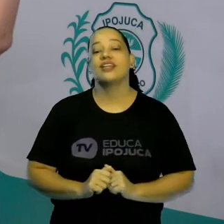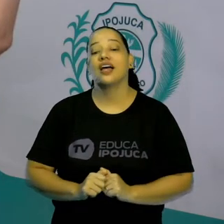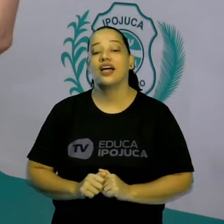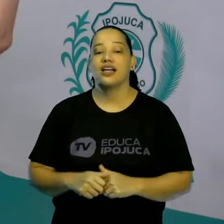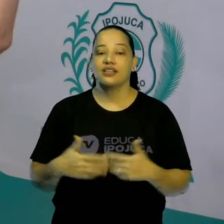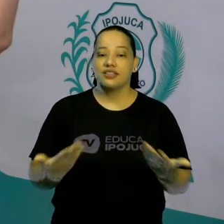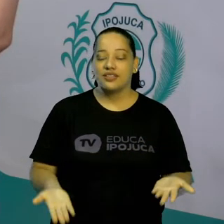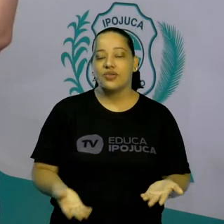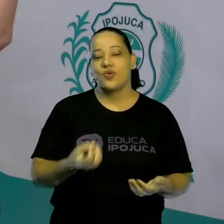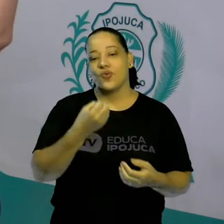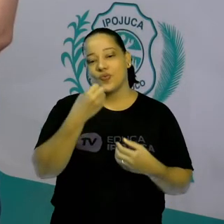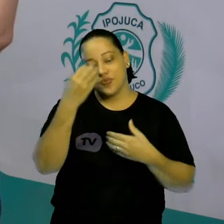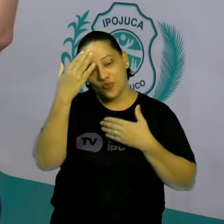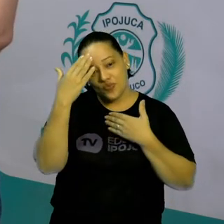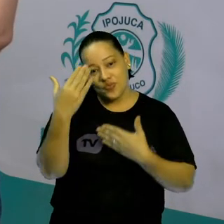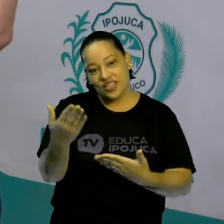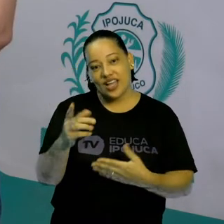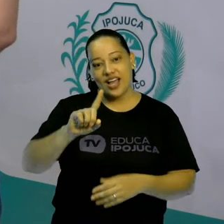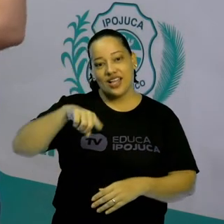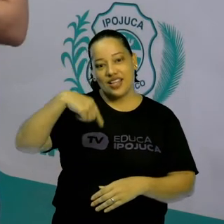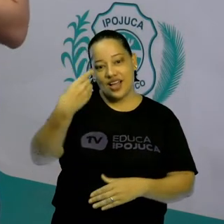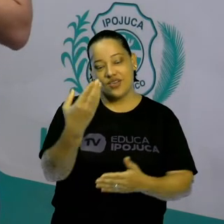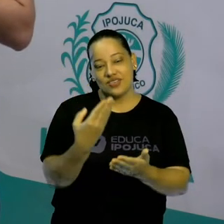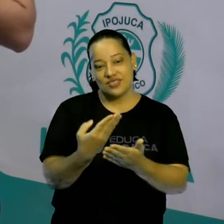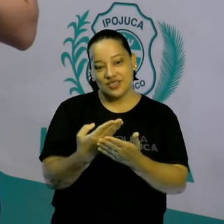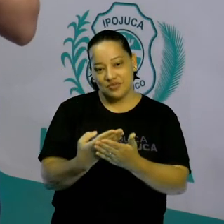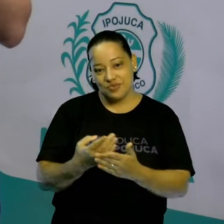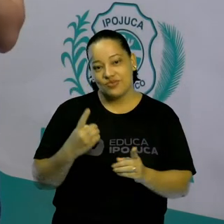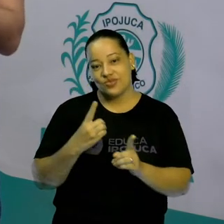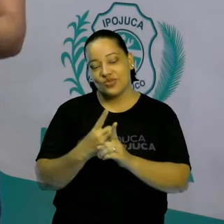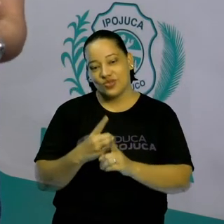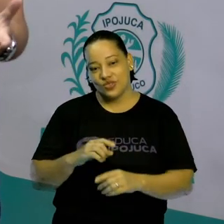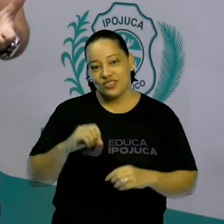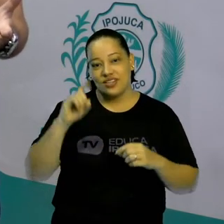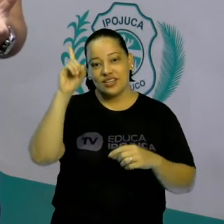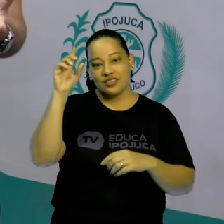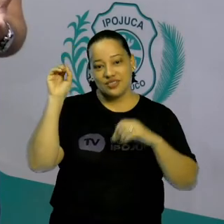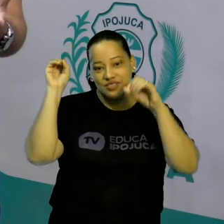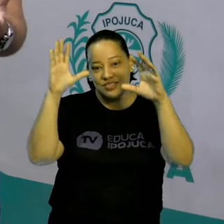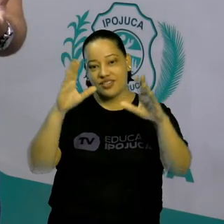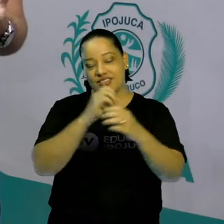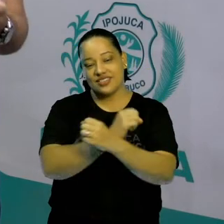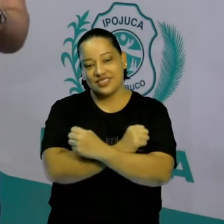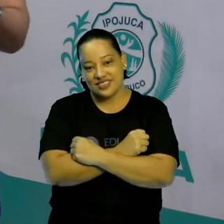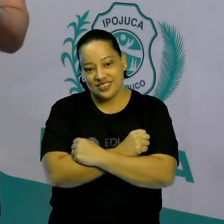obrigado pela atenção. Nos vemos na próxima aula. Fiquem com Deus e um abraço.